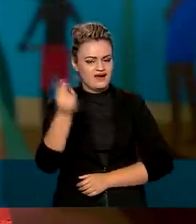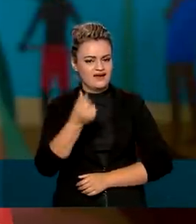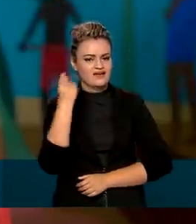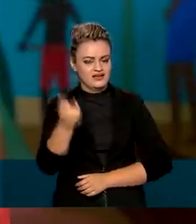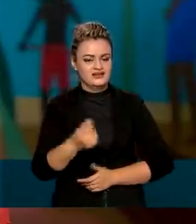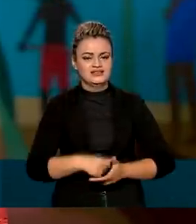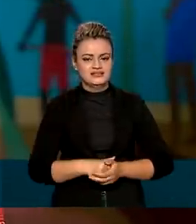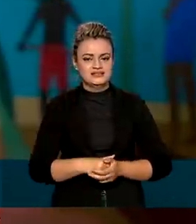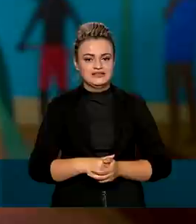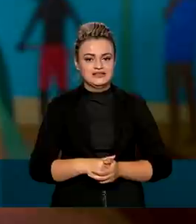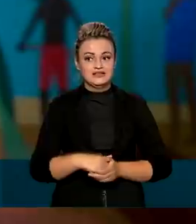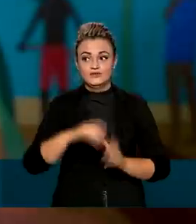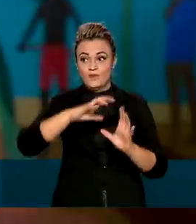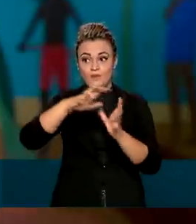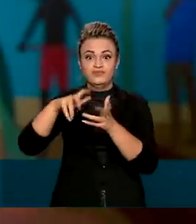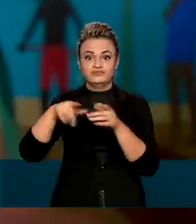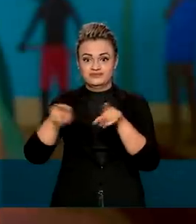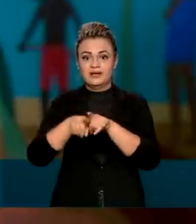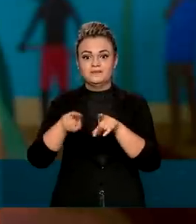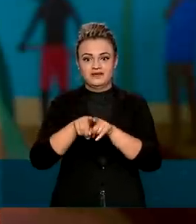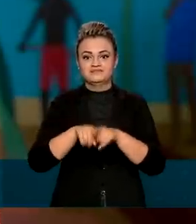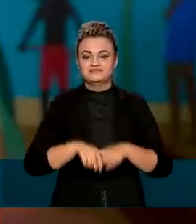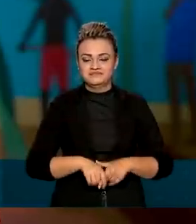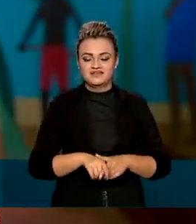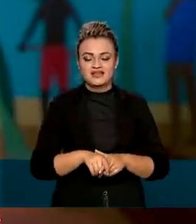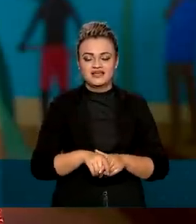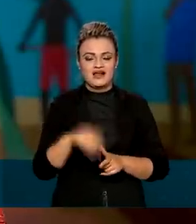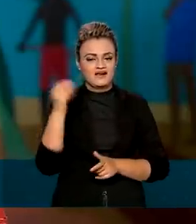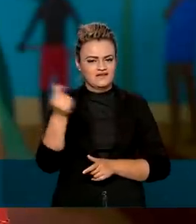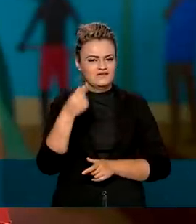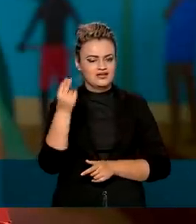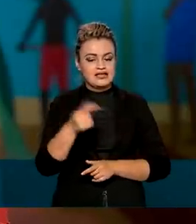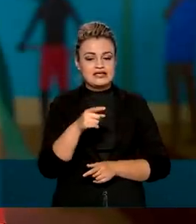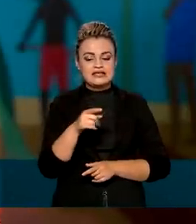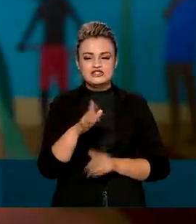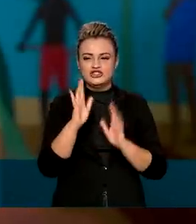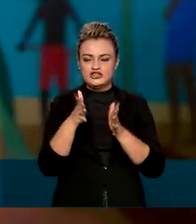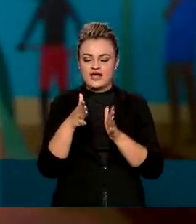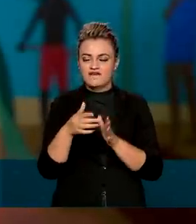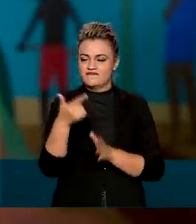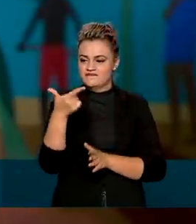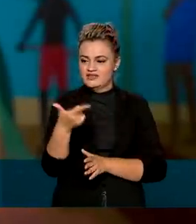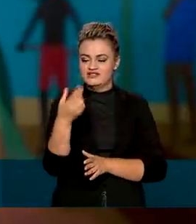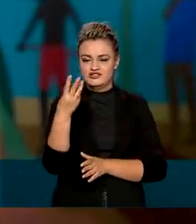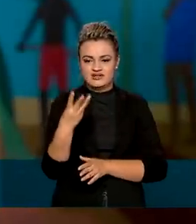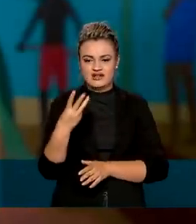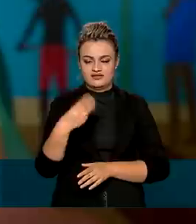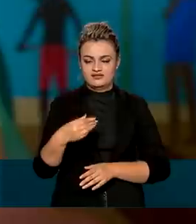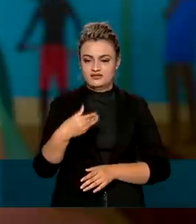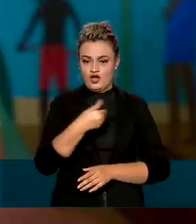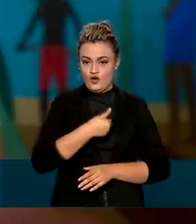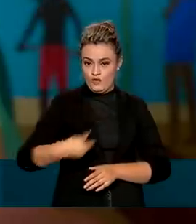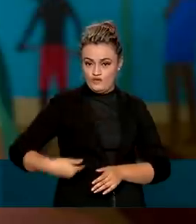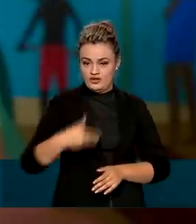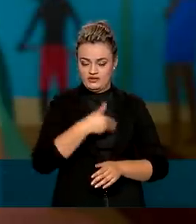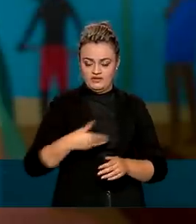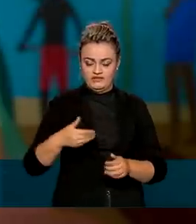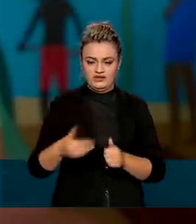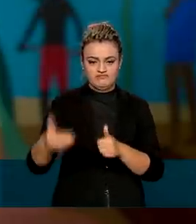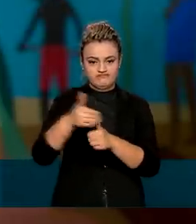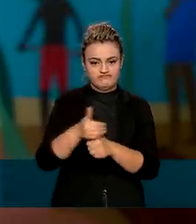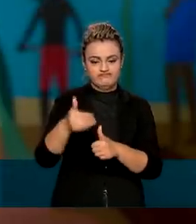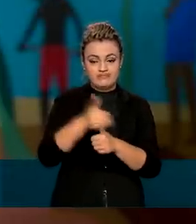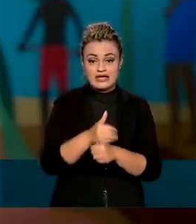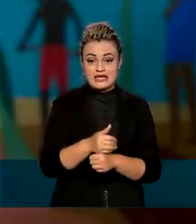um dos mais antigos do mundo nós já acompanhamos a atuação de 23 governos EA vigência de cinco